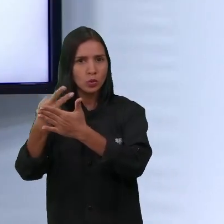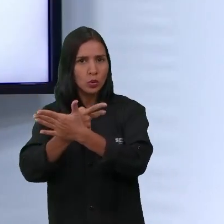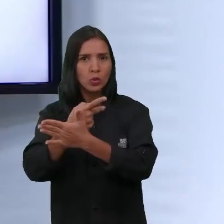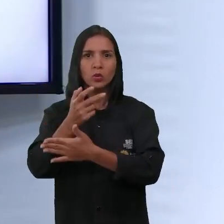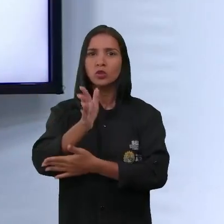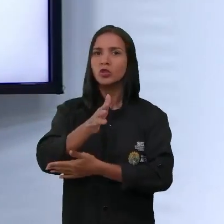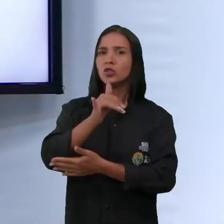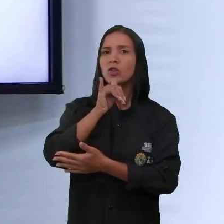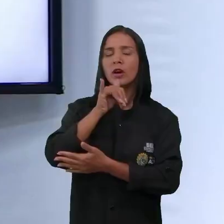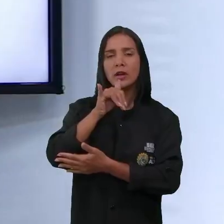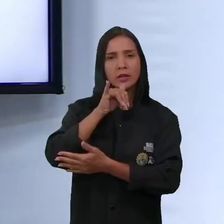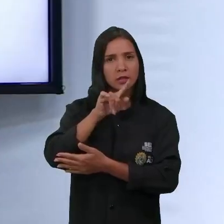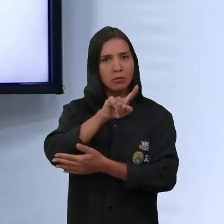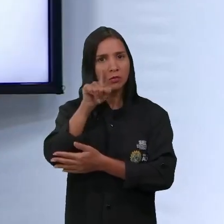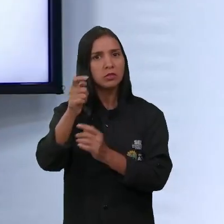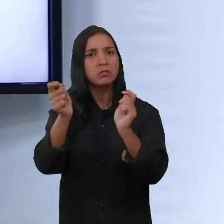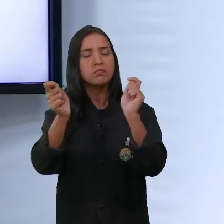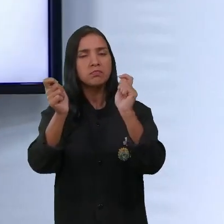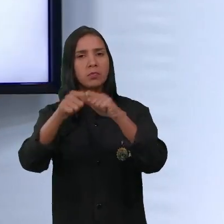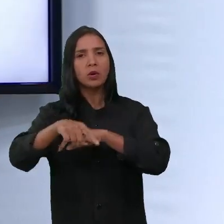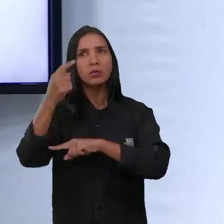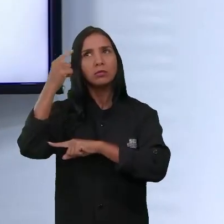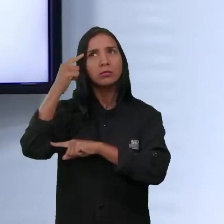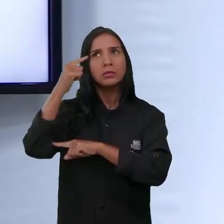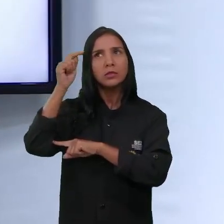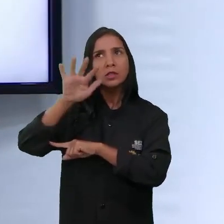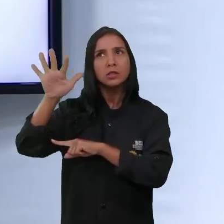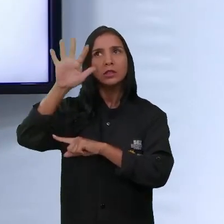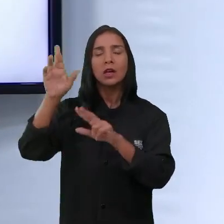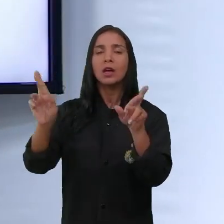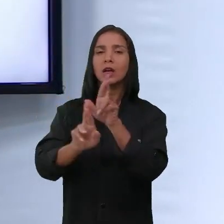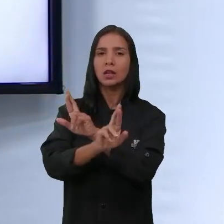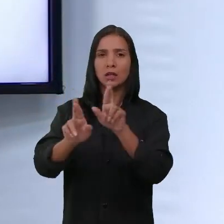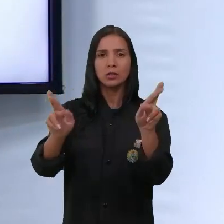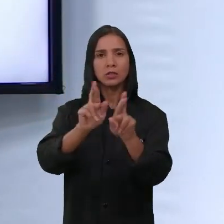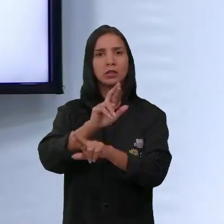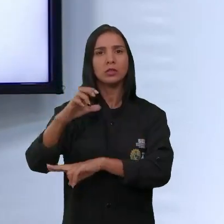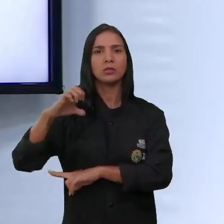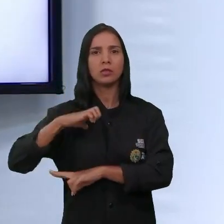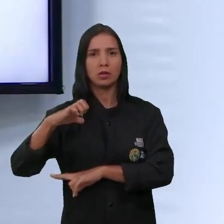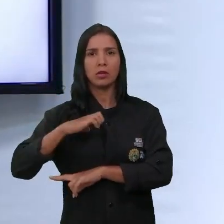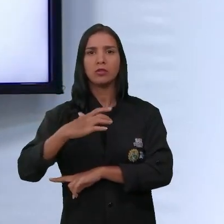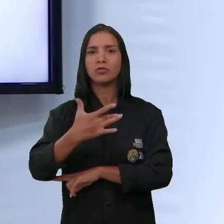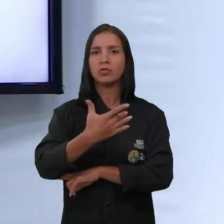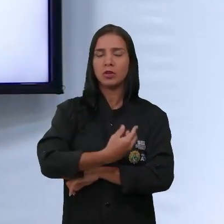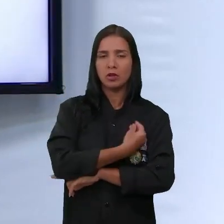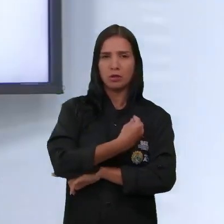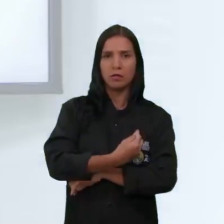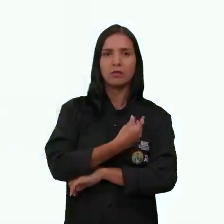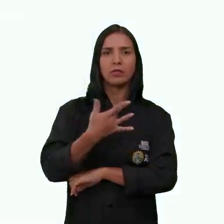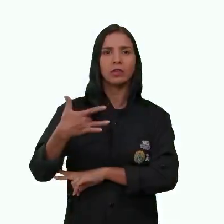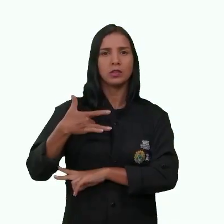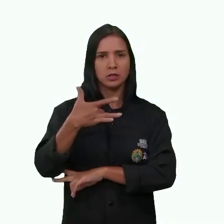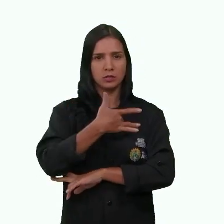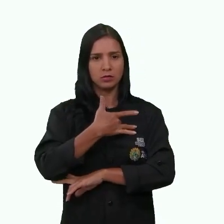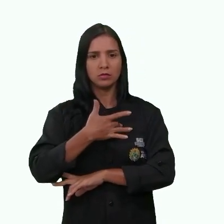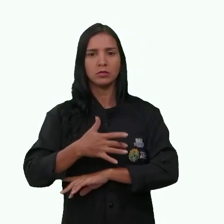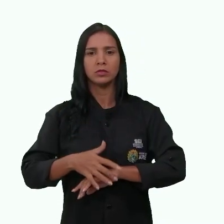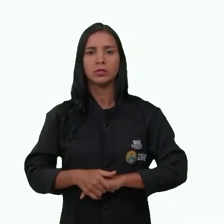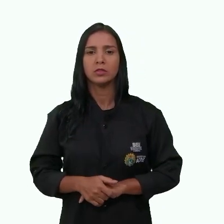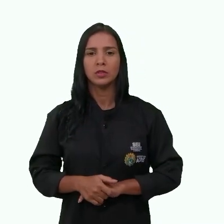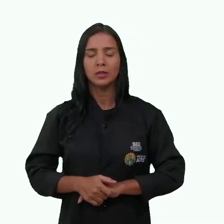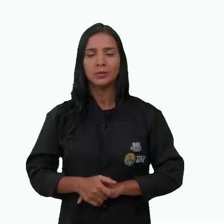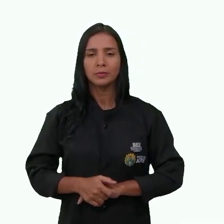que acabam se reportando a essa temática da bioética. Vamos avançar aqui na imagem.